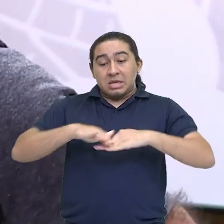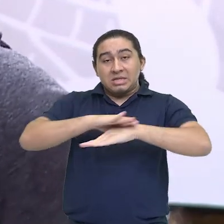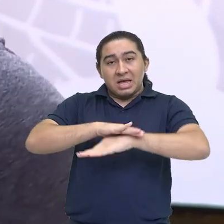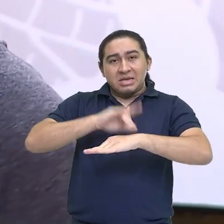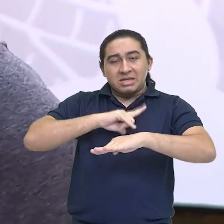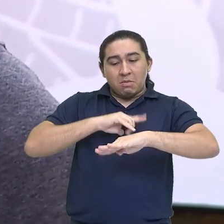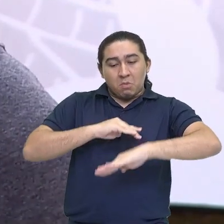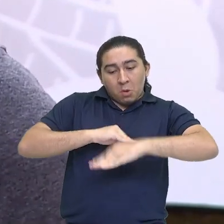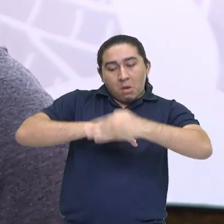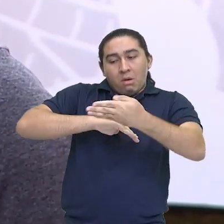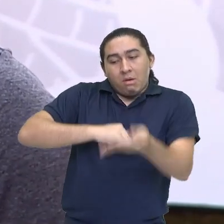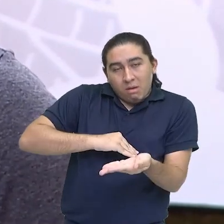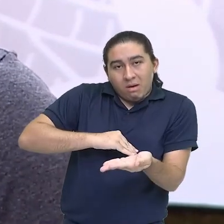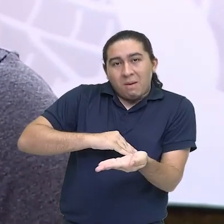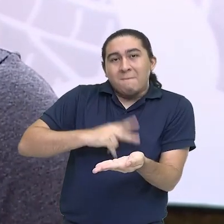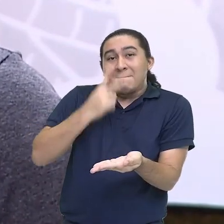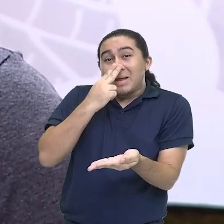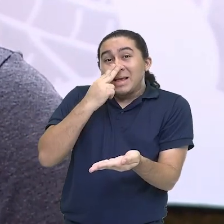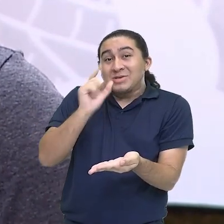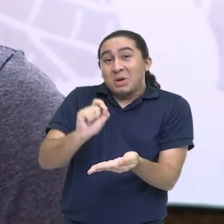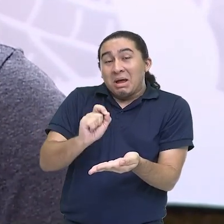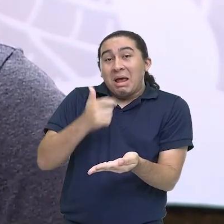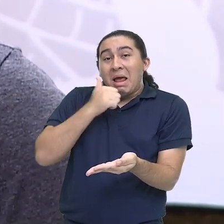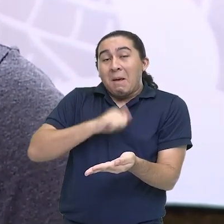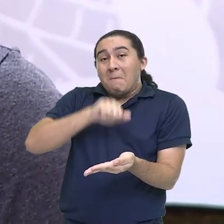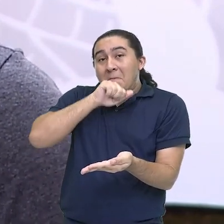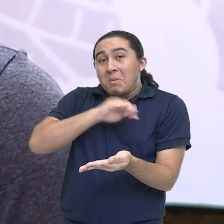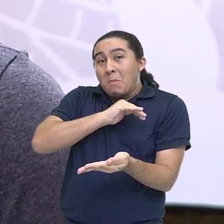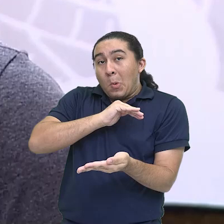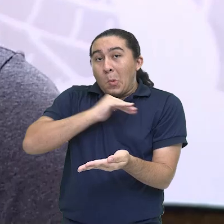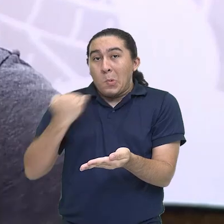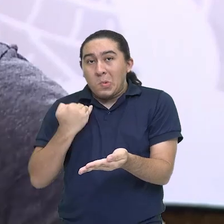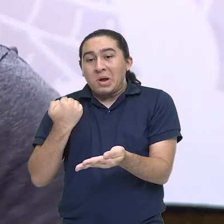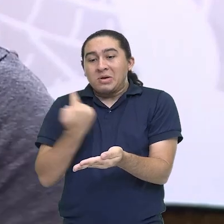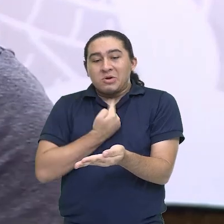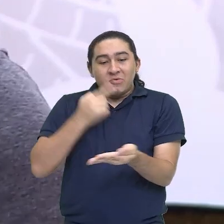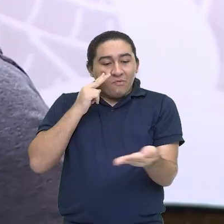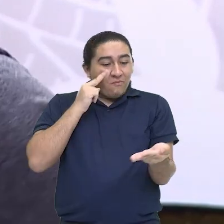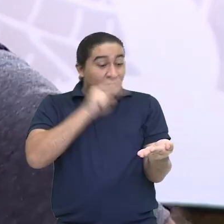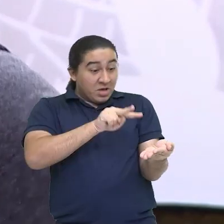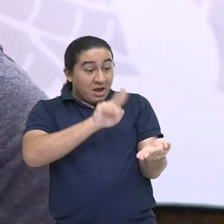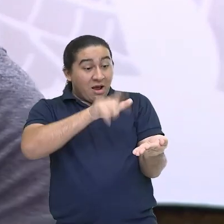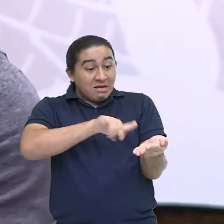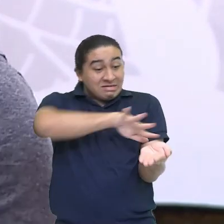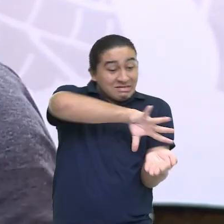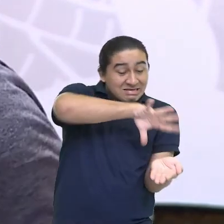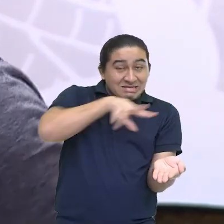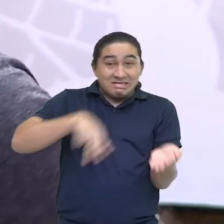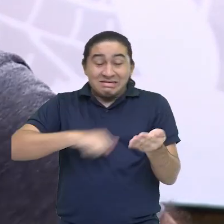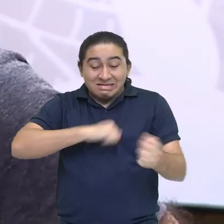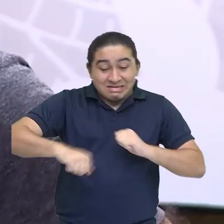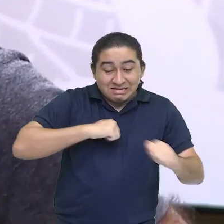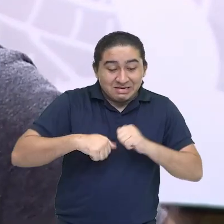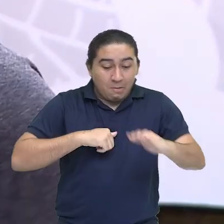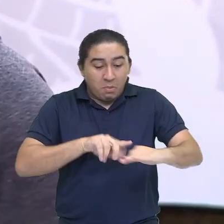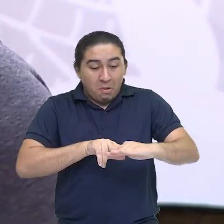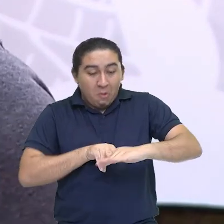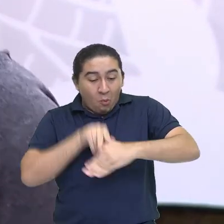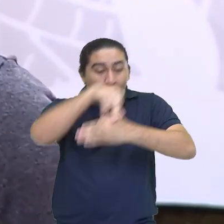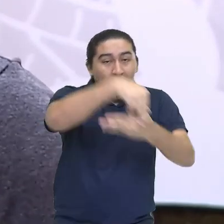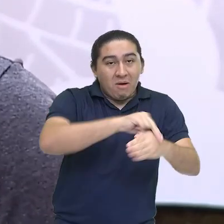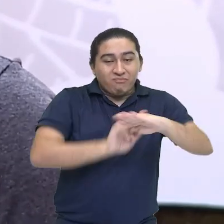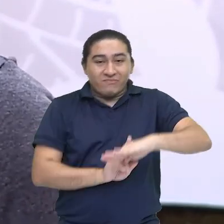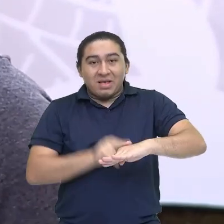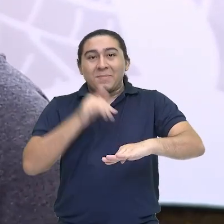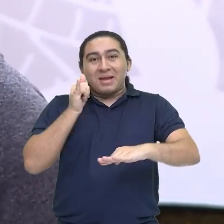baixo, né? Aí diz que a mãe morria, né? Aí a gente, quando via a sandália emborcada, corria para desvirar, né? Que era para a